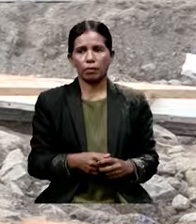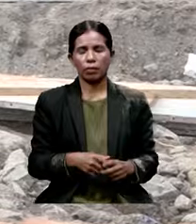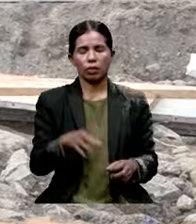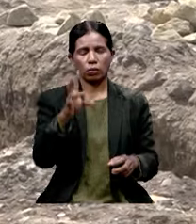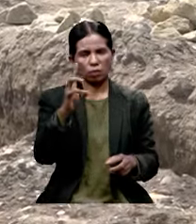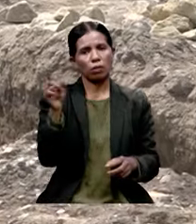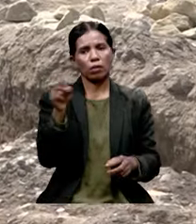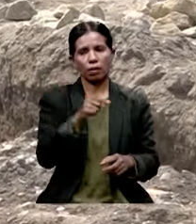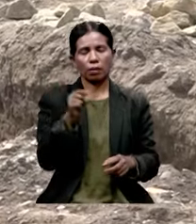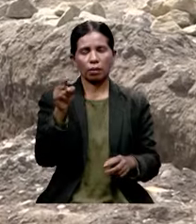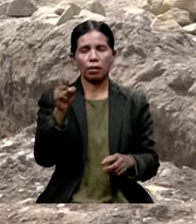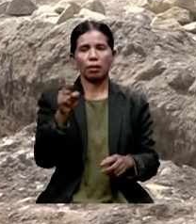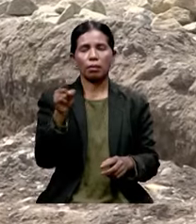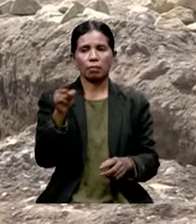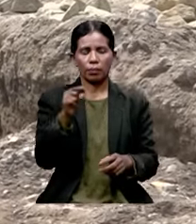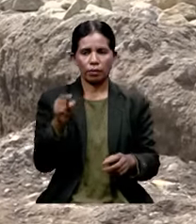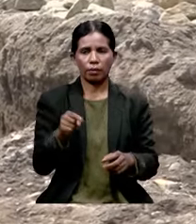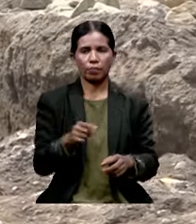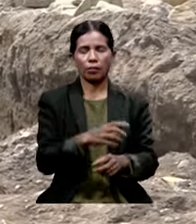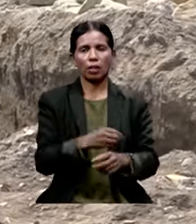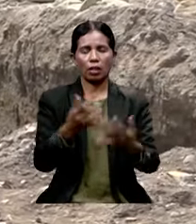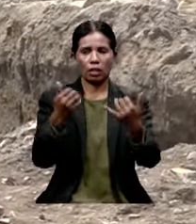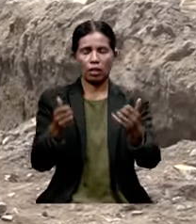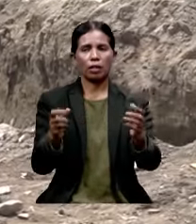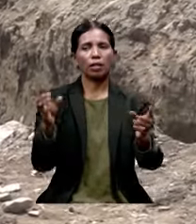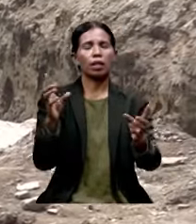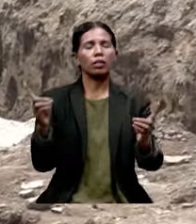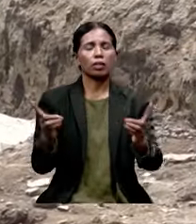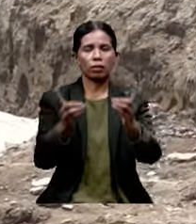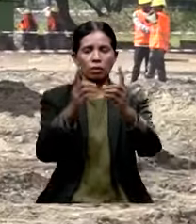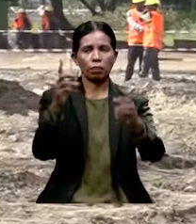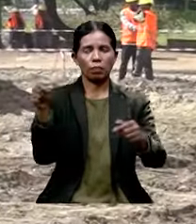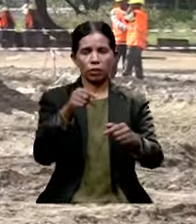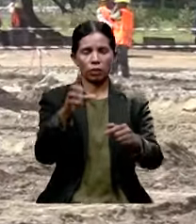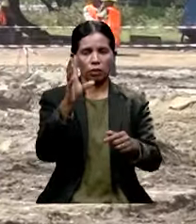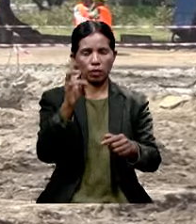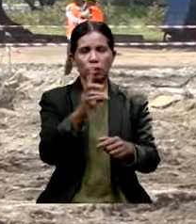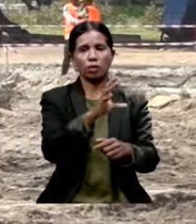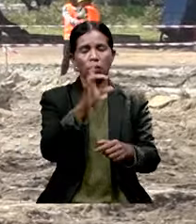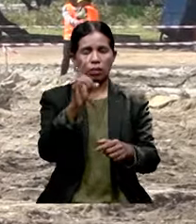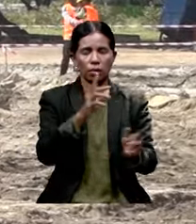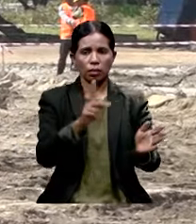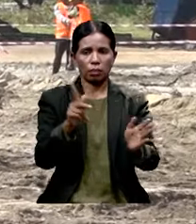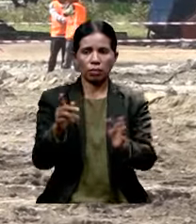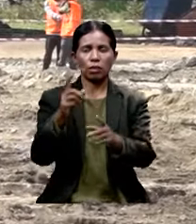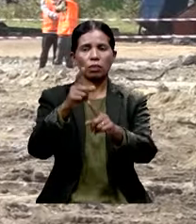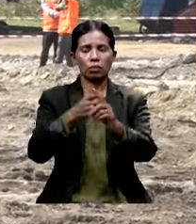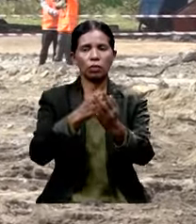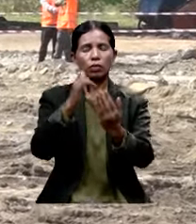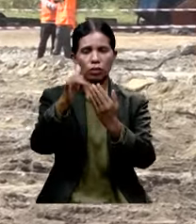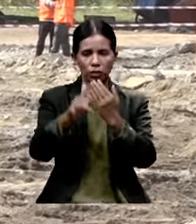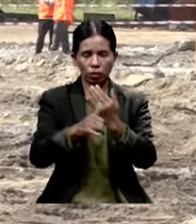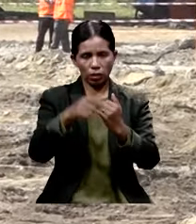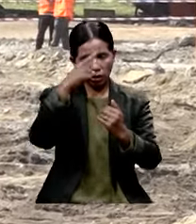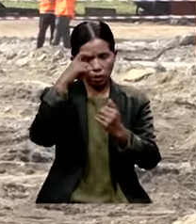7-8%. Altar refere daudaune atinge 1% walu no tuir plano se finaliza ia fulan zuinu.